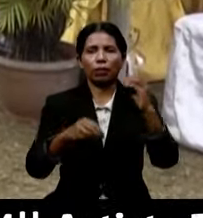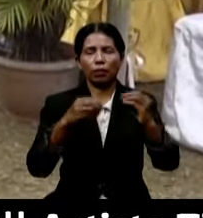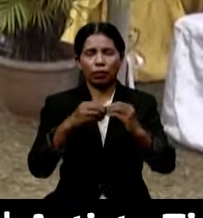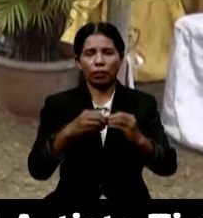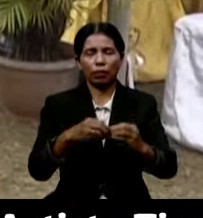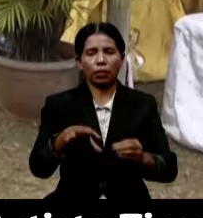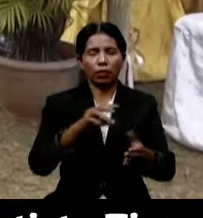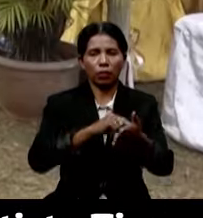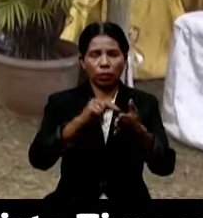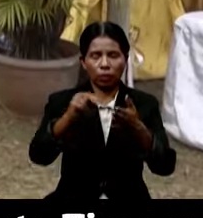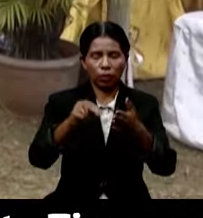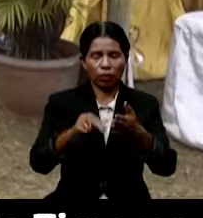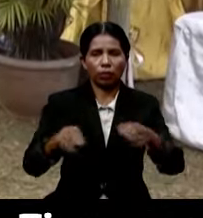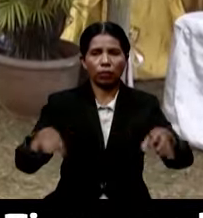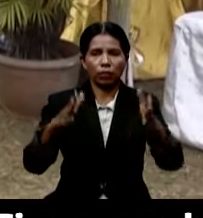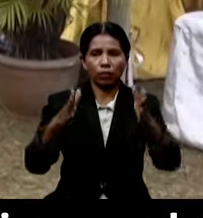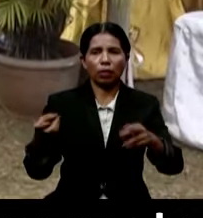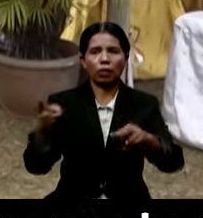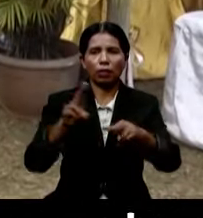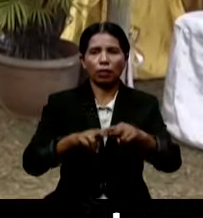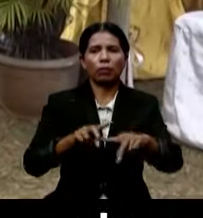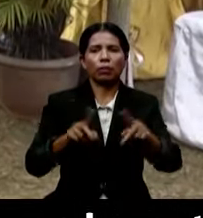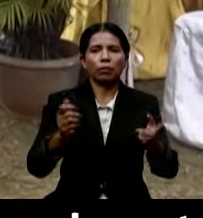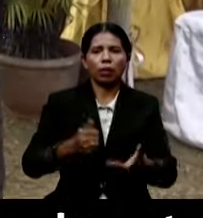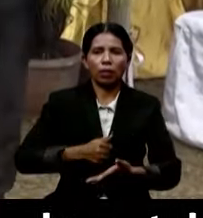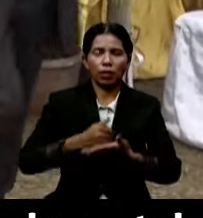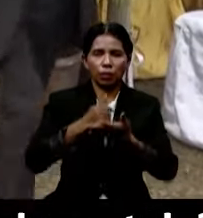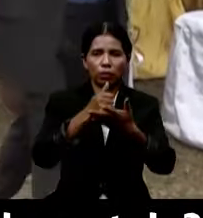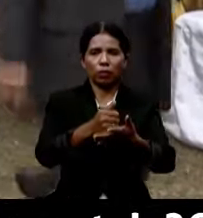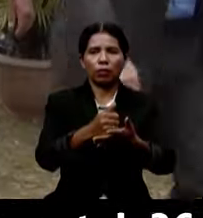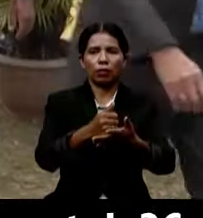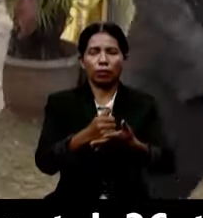ira, número funcionário aumenta, mas bem, atendimento